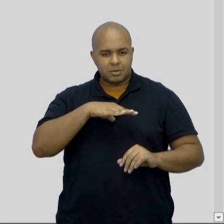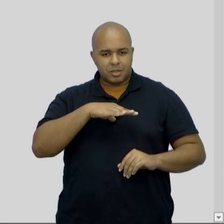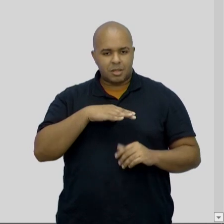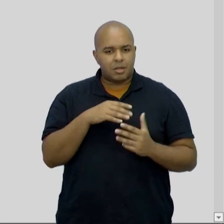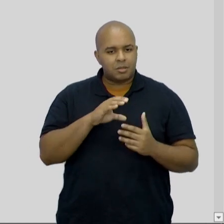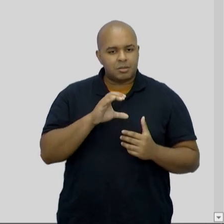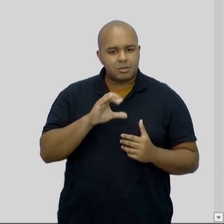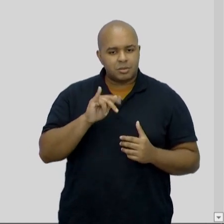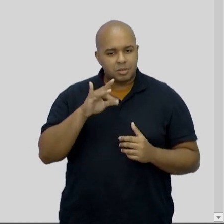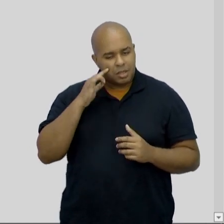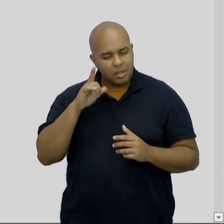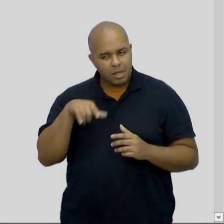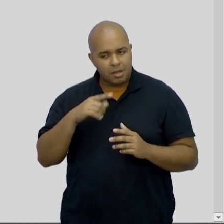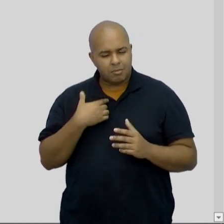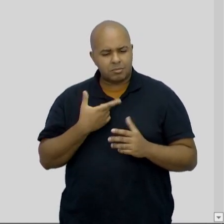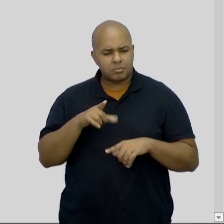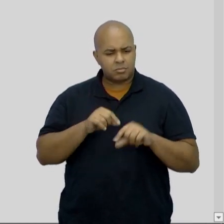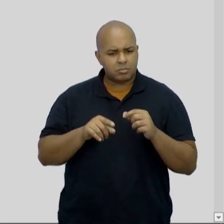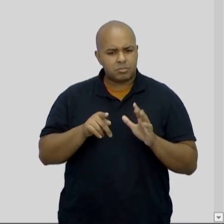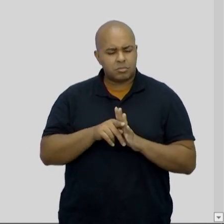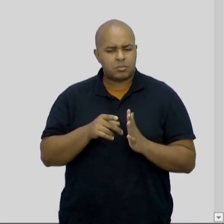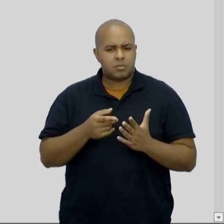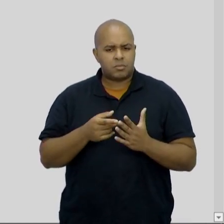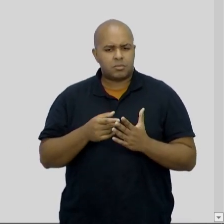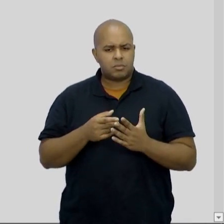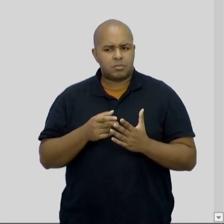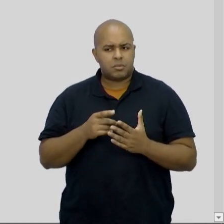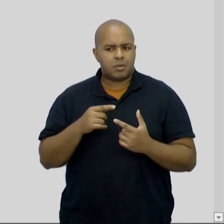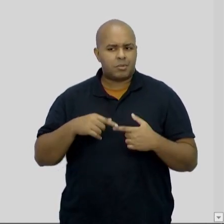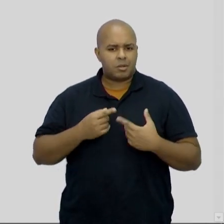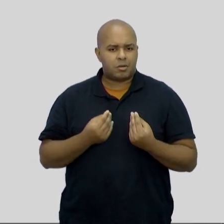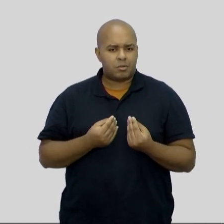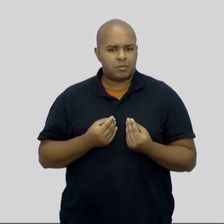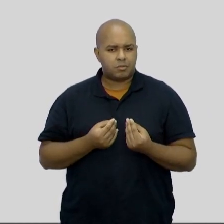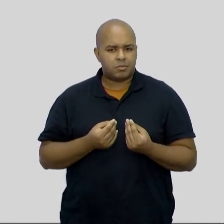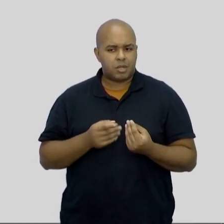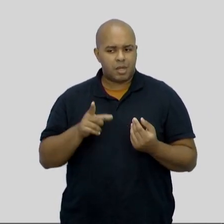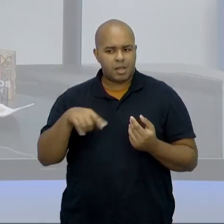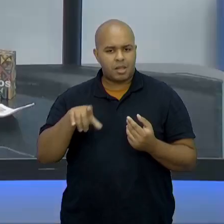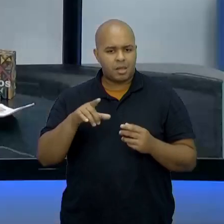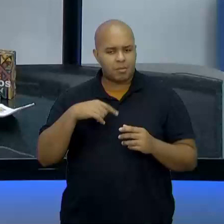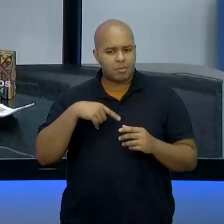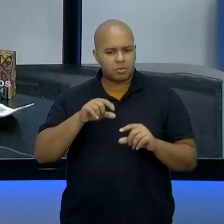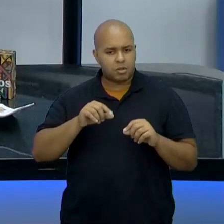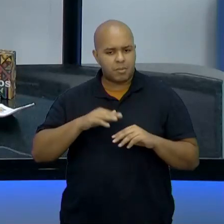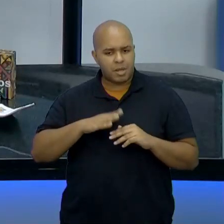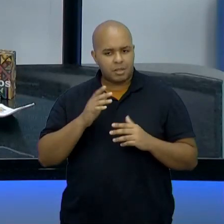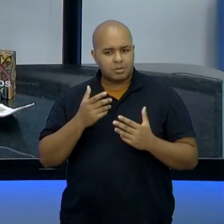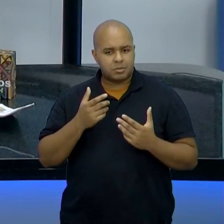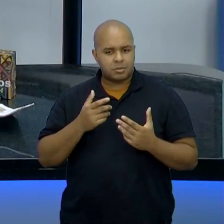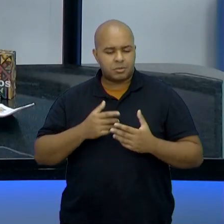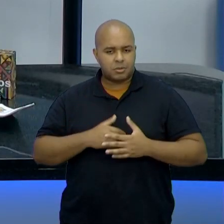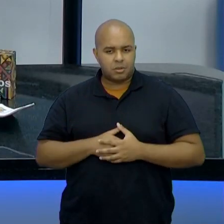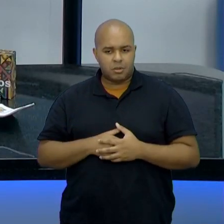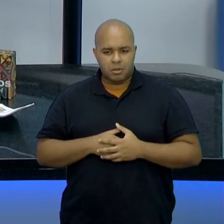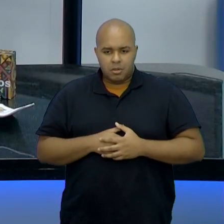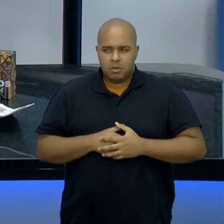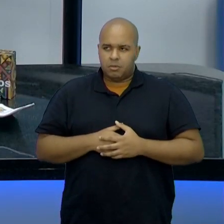cartas de cidade foi uma escolha no sentido... Ela foi uma escolha mais no